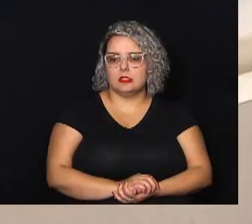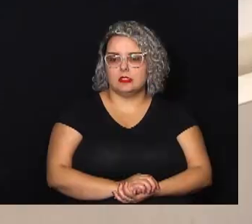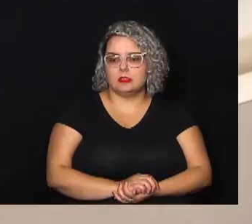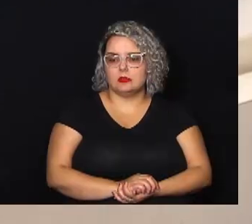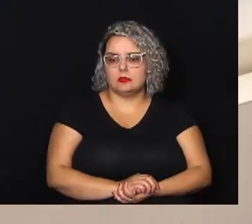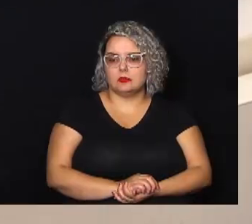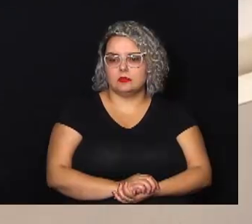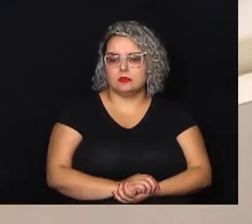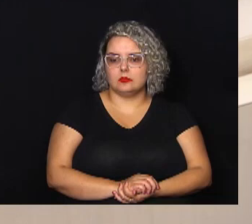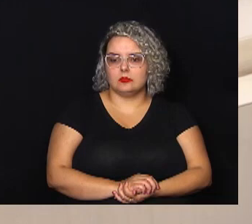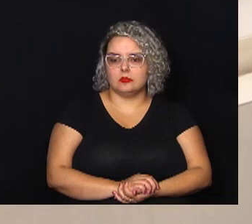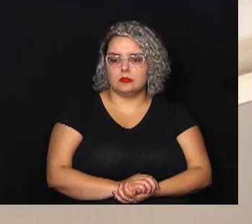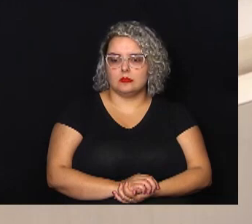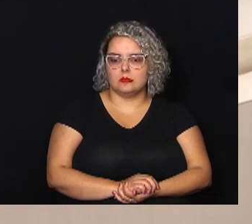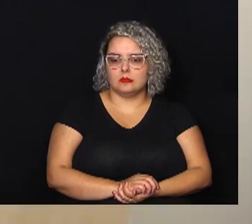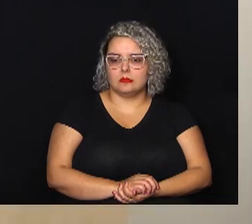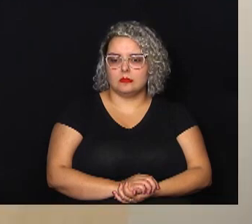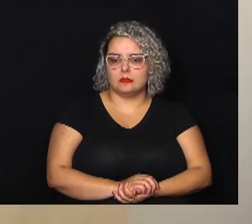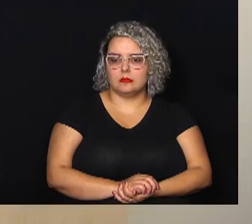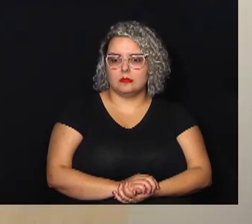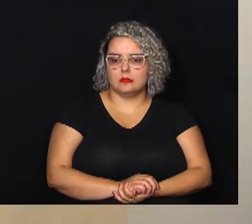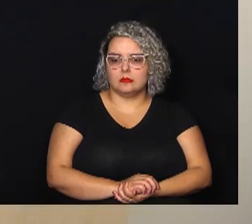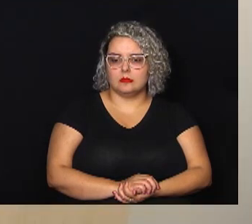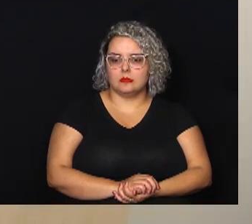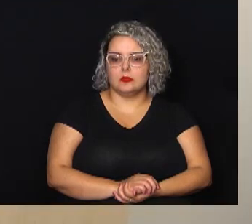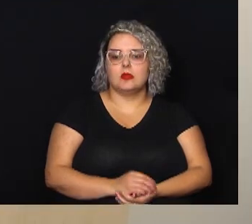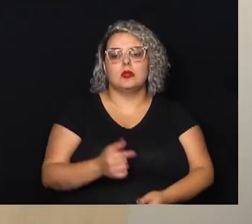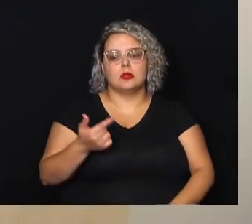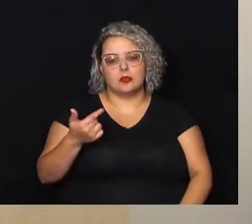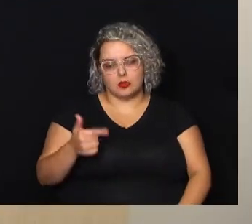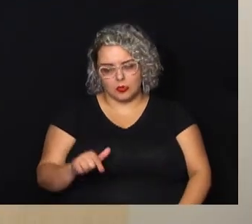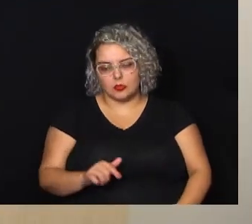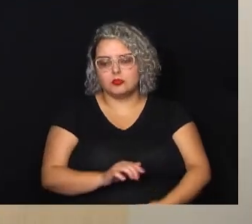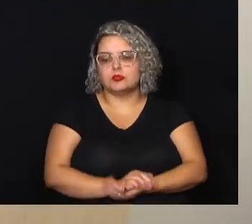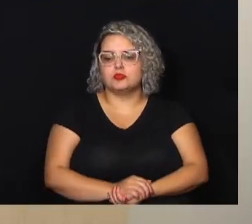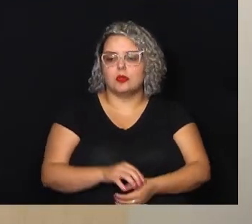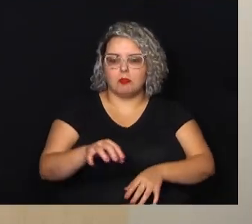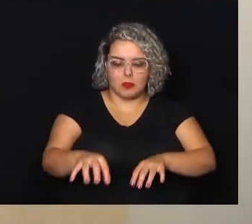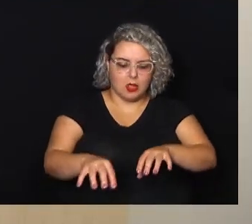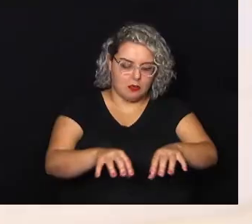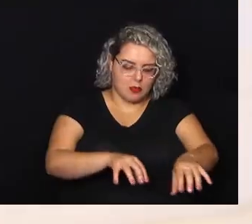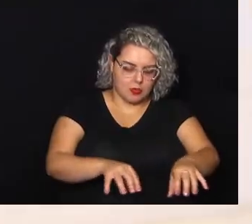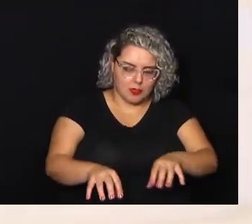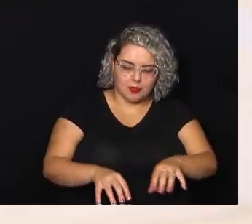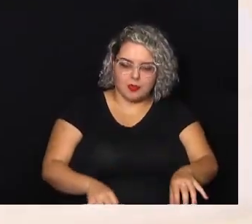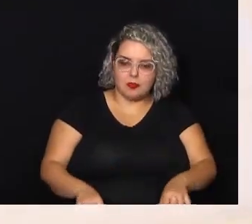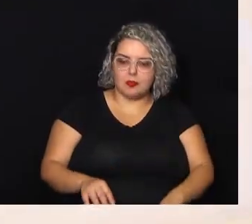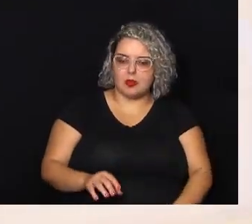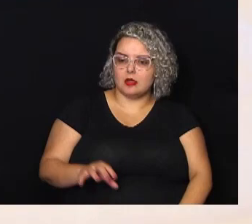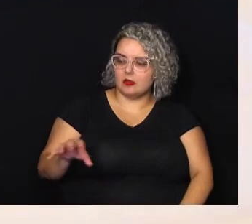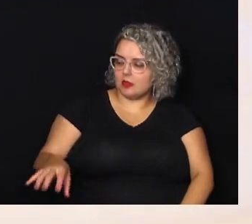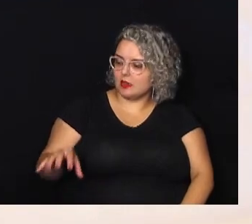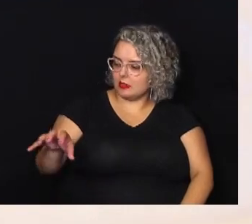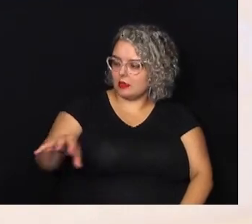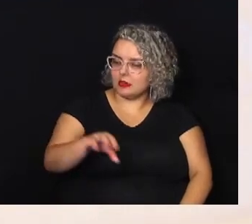derretidinha nele, cria um vaporzinho ali, e aí a gente recorta um por